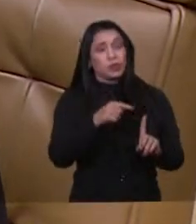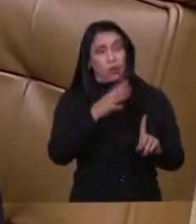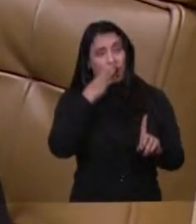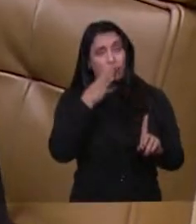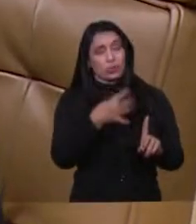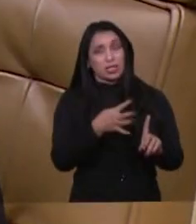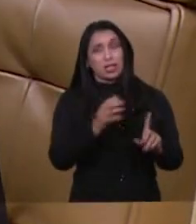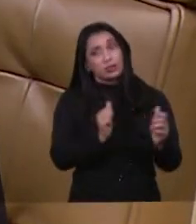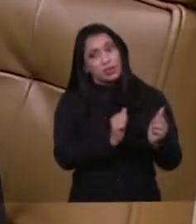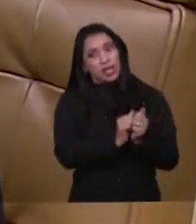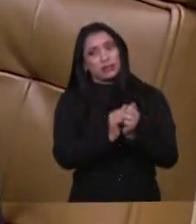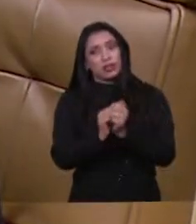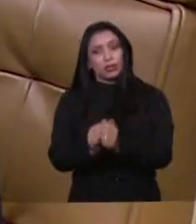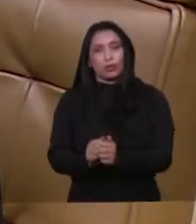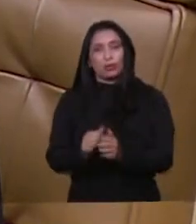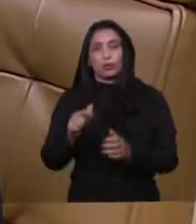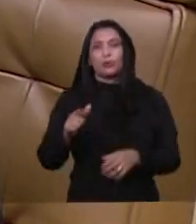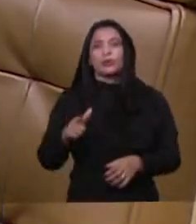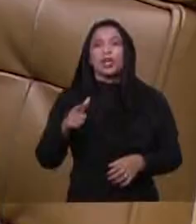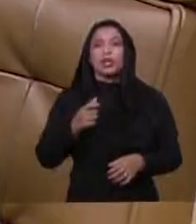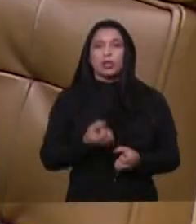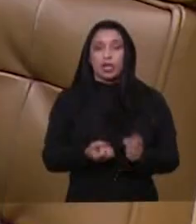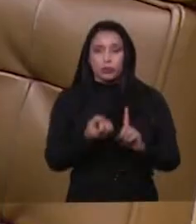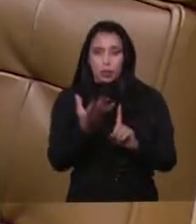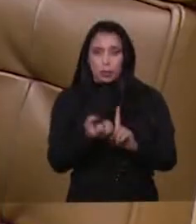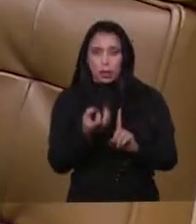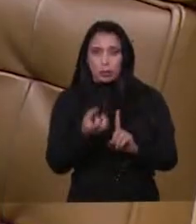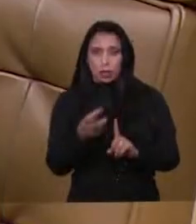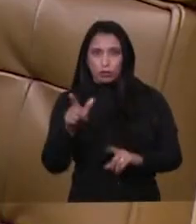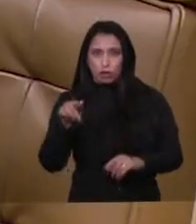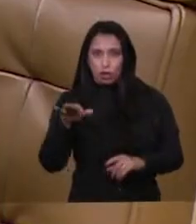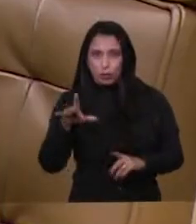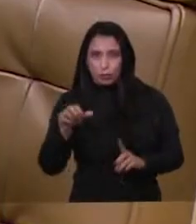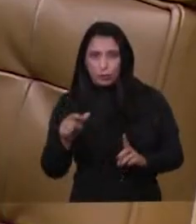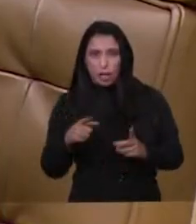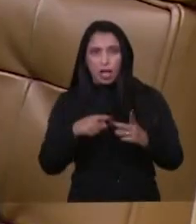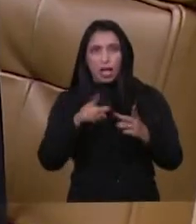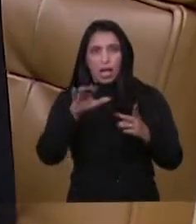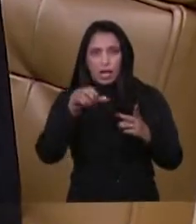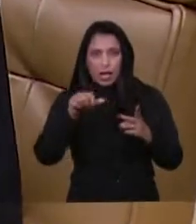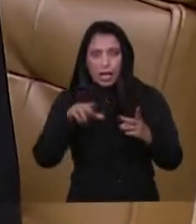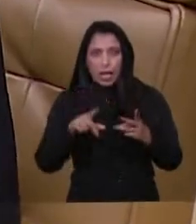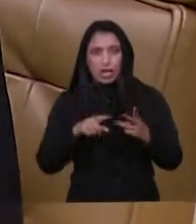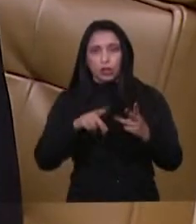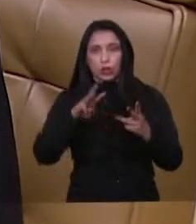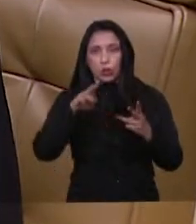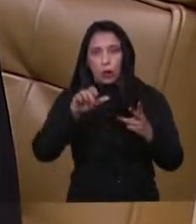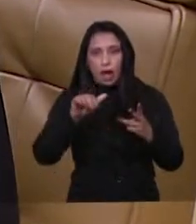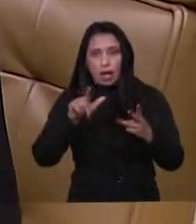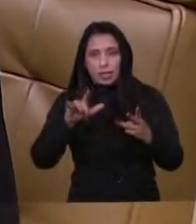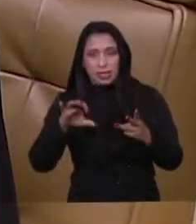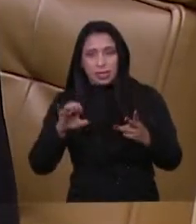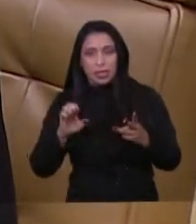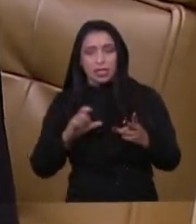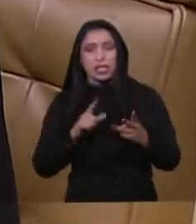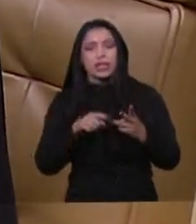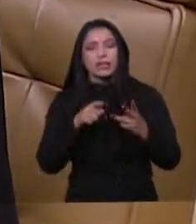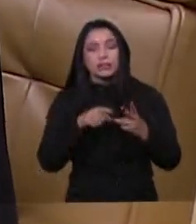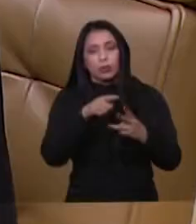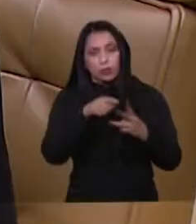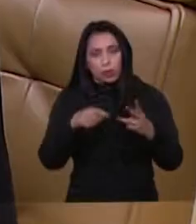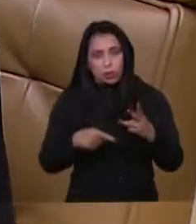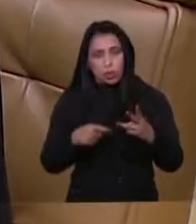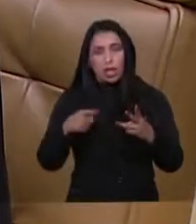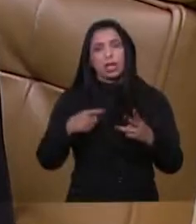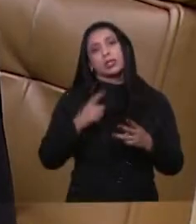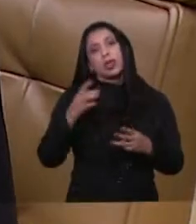vê nos depoimentos de Gilvan, Viana Xavier, Caio César, Alonso Grilo, Wallace França de Mello, policiais